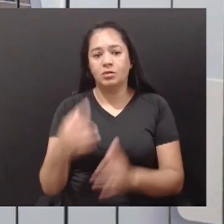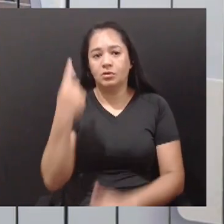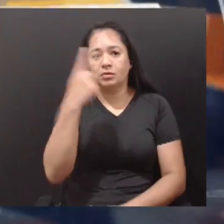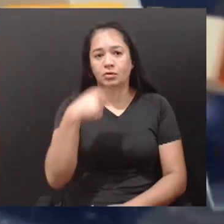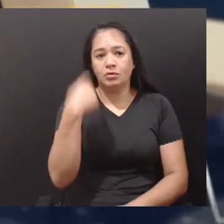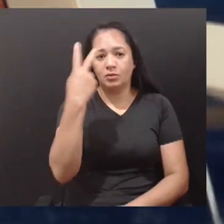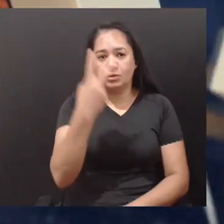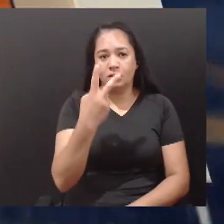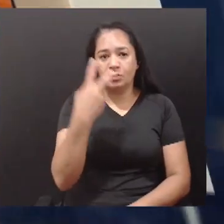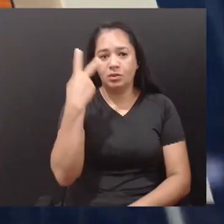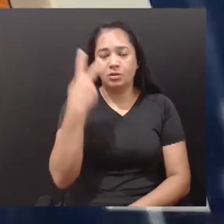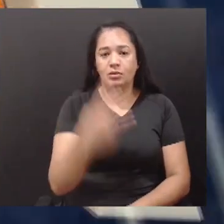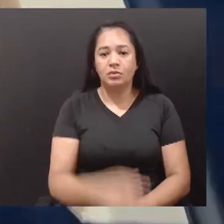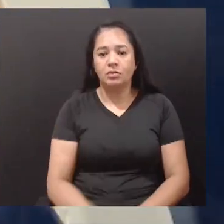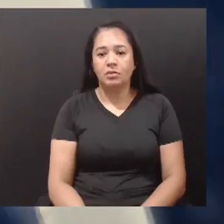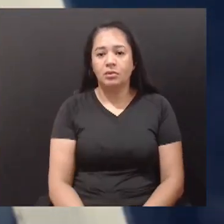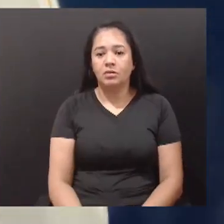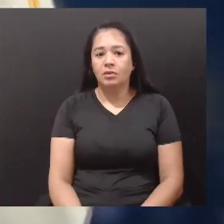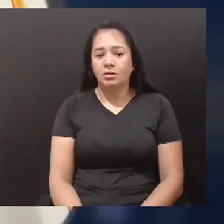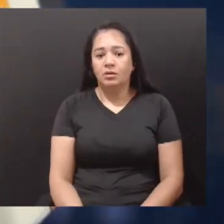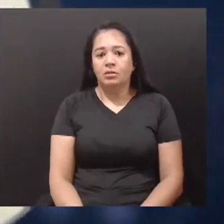horas.